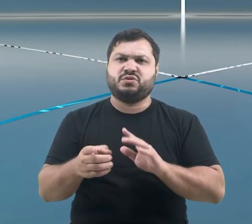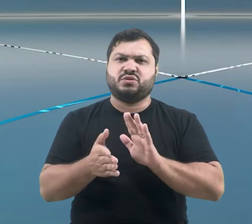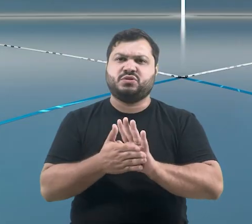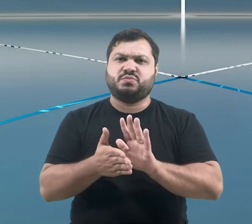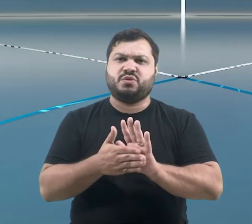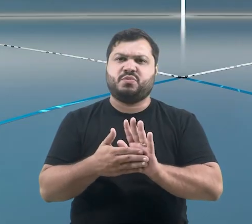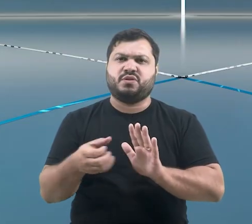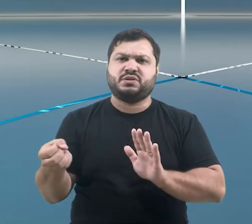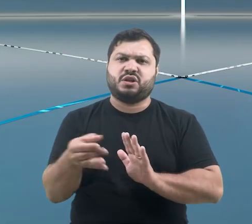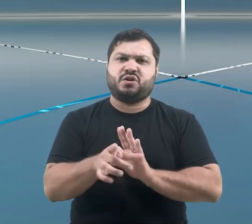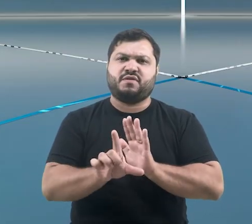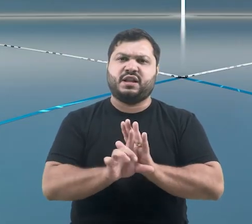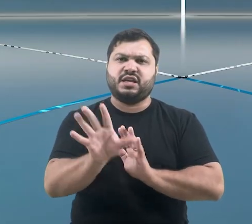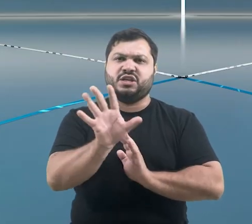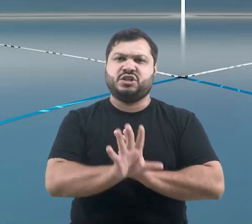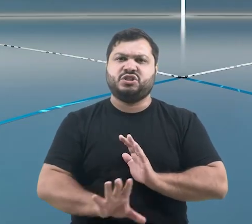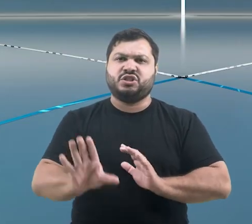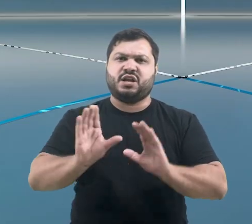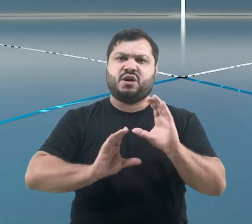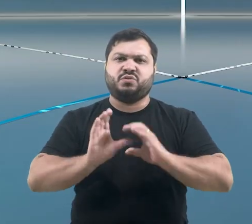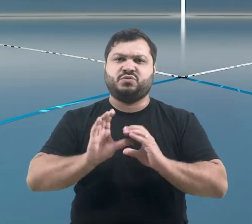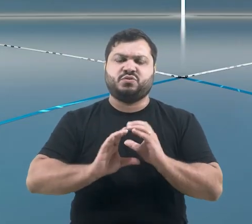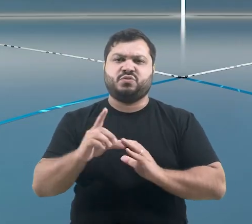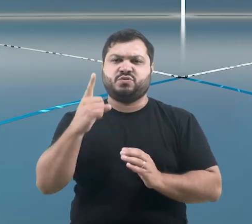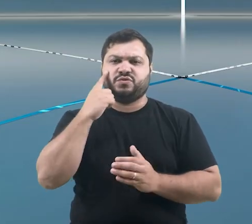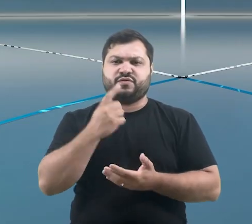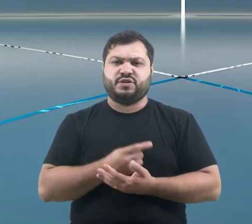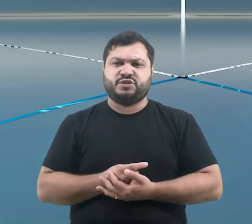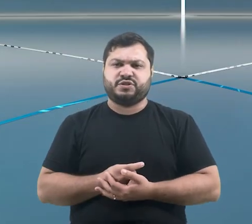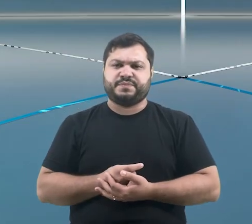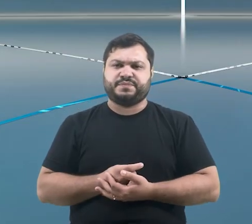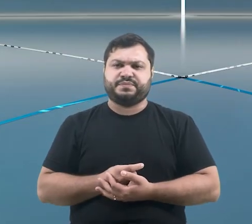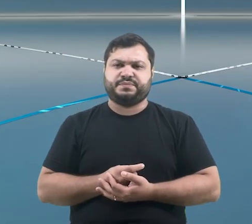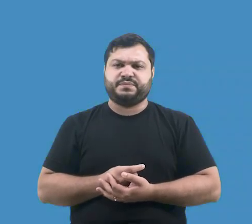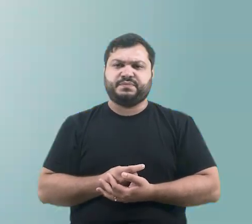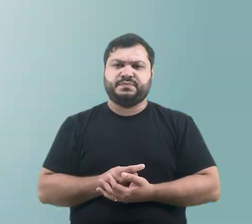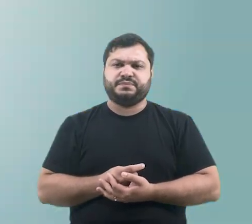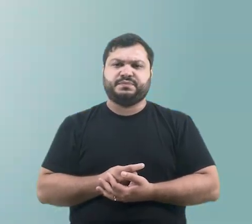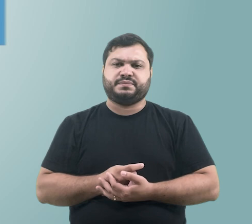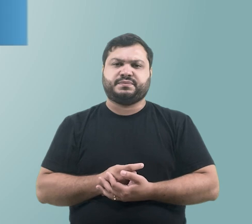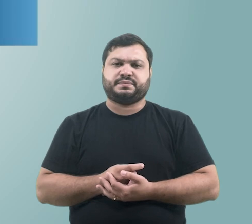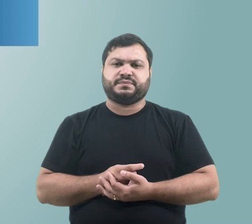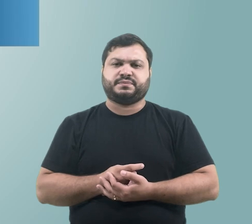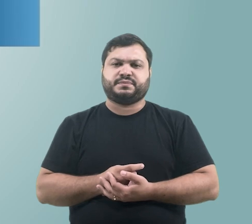inovações propostas pela nova Lei Geral dos Concursos. Confira.